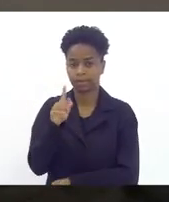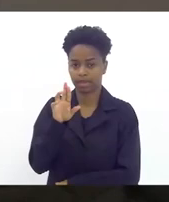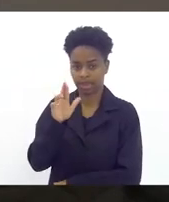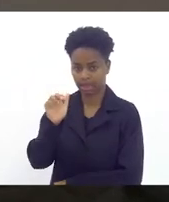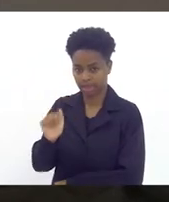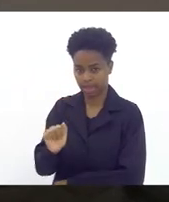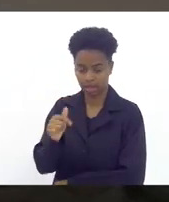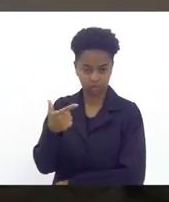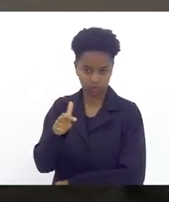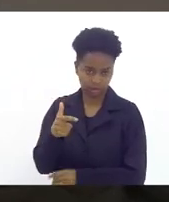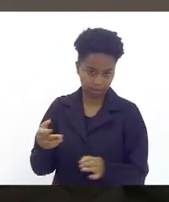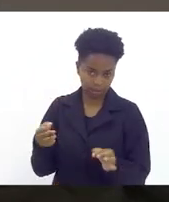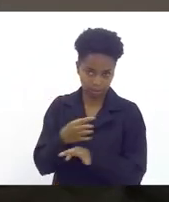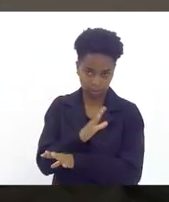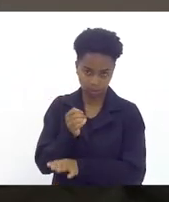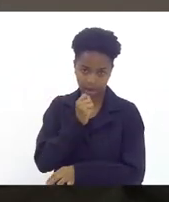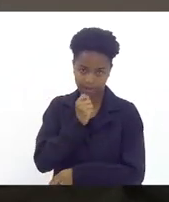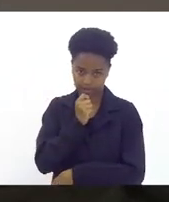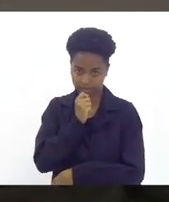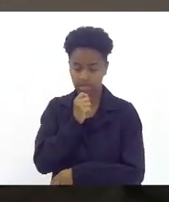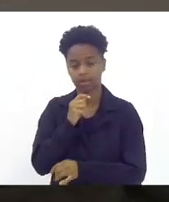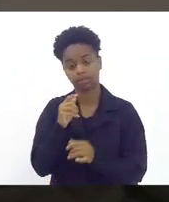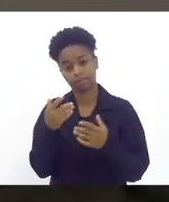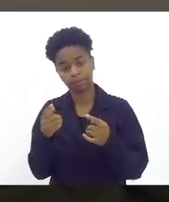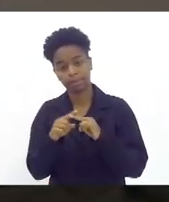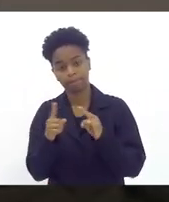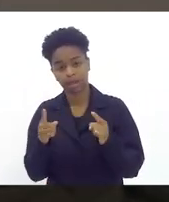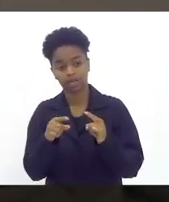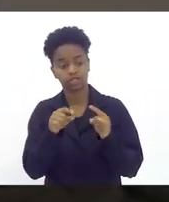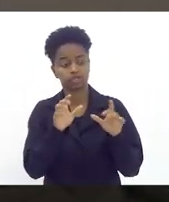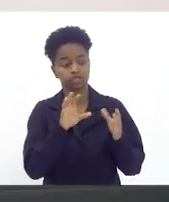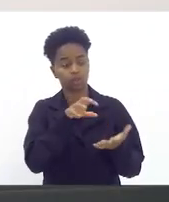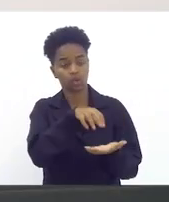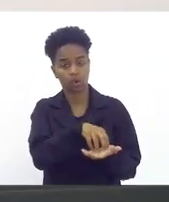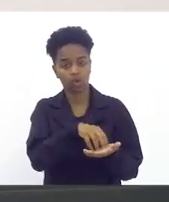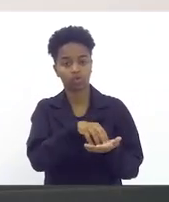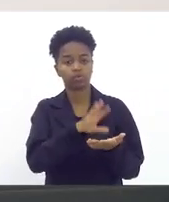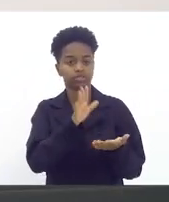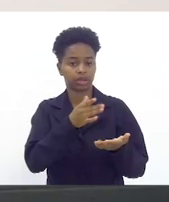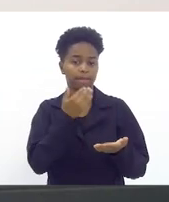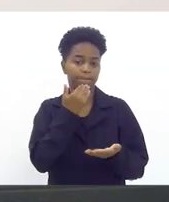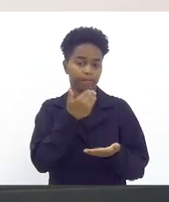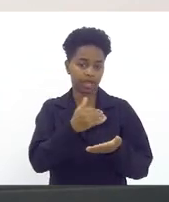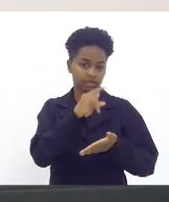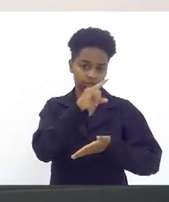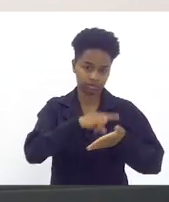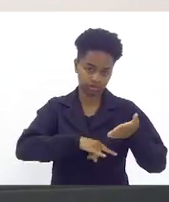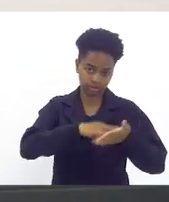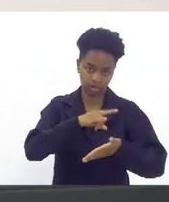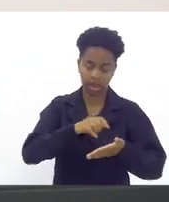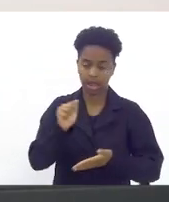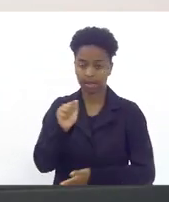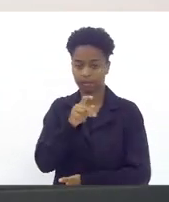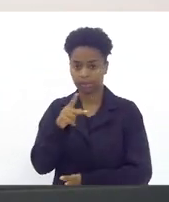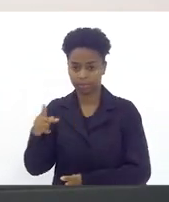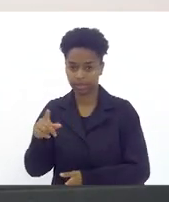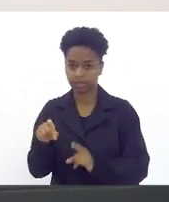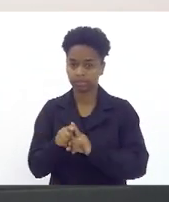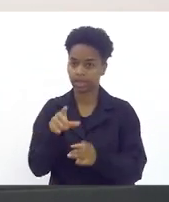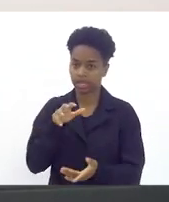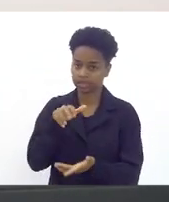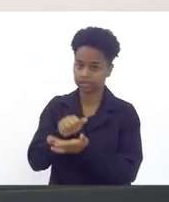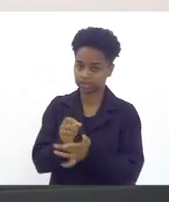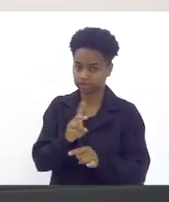completa As certificadoras já exigem que as áreas de app e reserva legal sejam